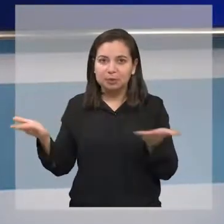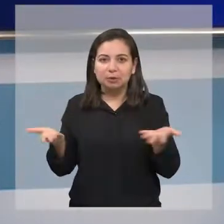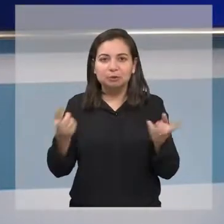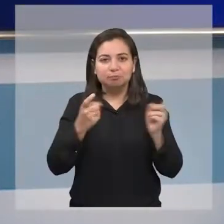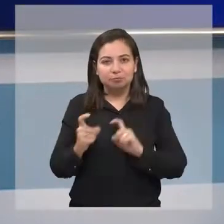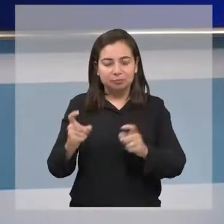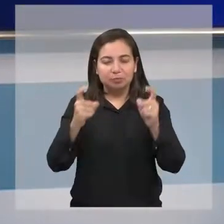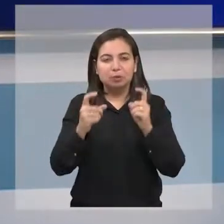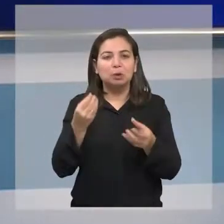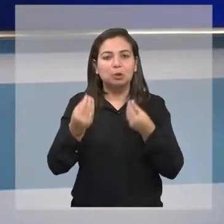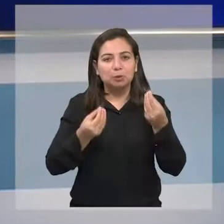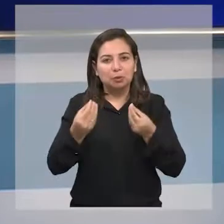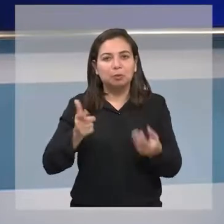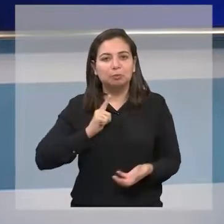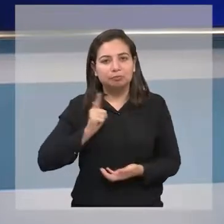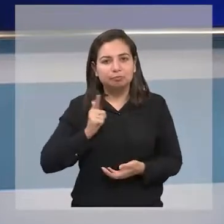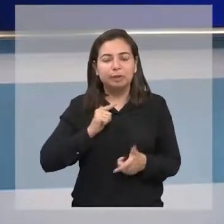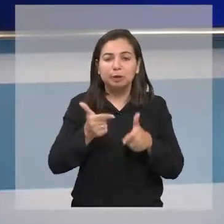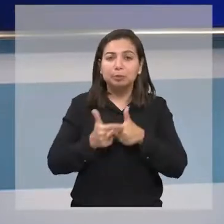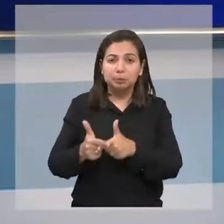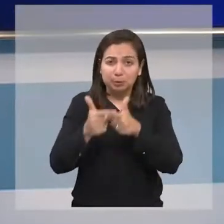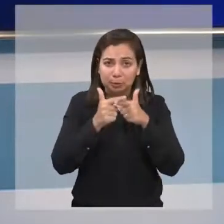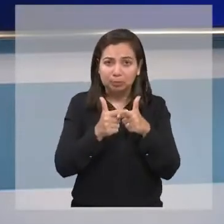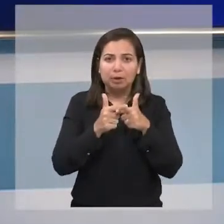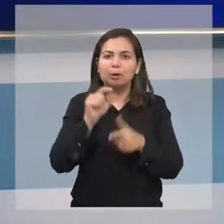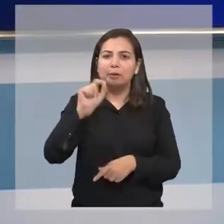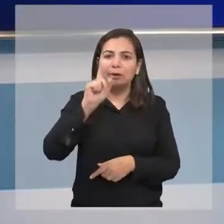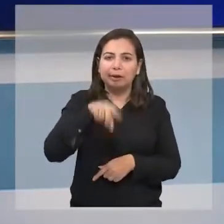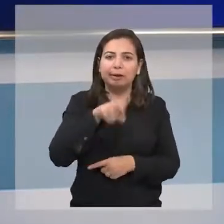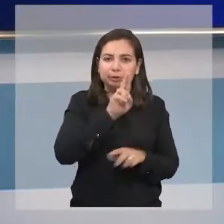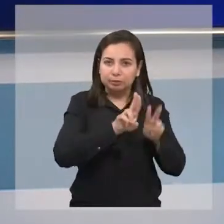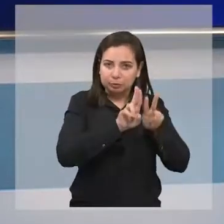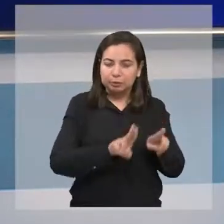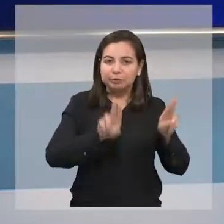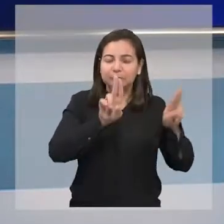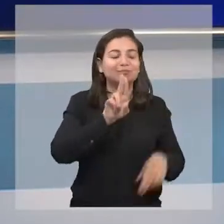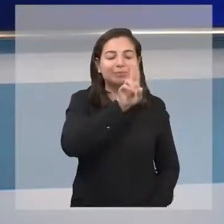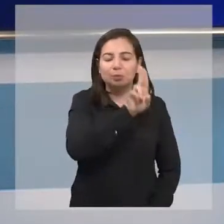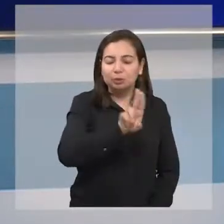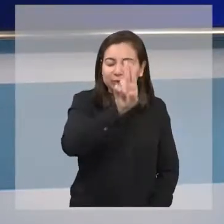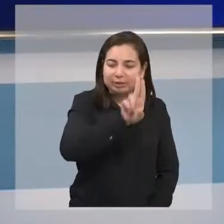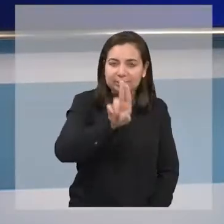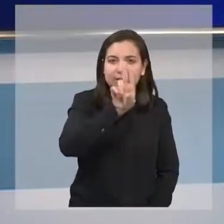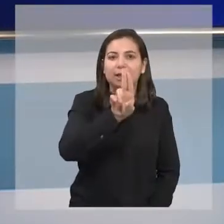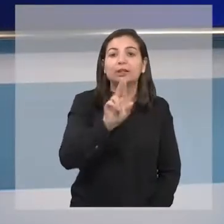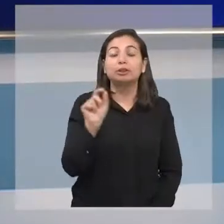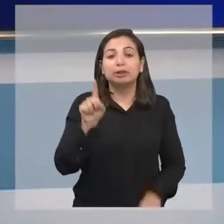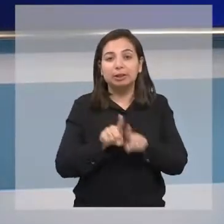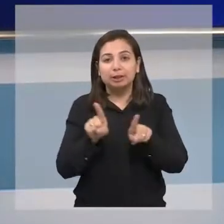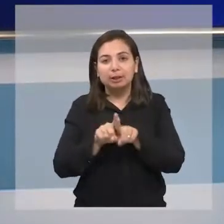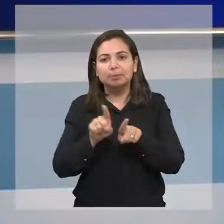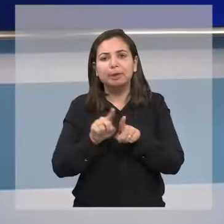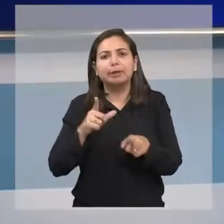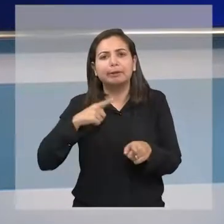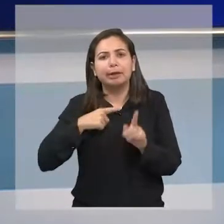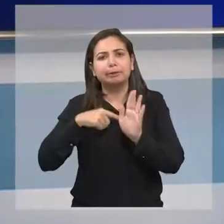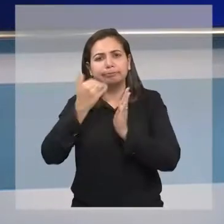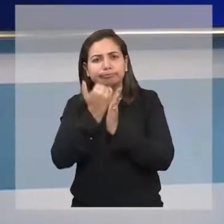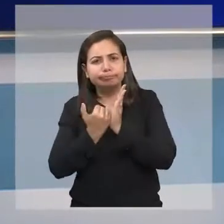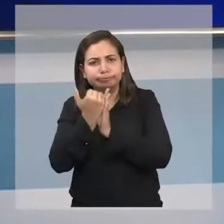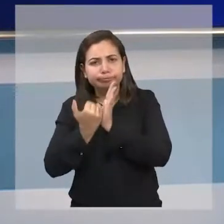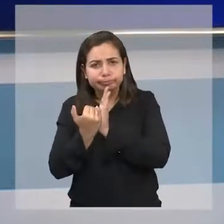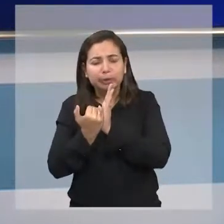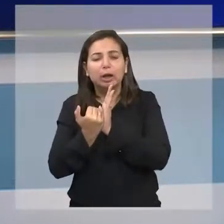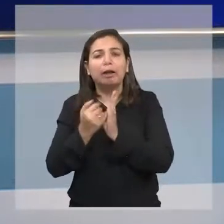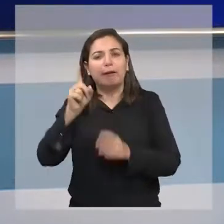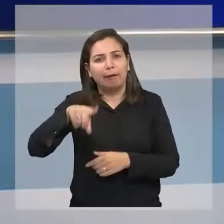de outra coisa não, essa crise na universidade a partir dos cortes anunciados pelo atual